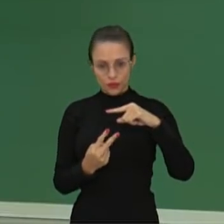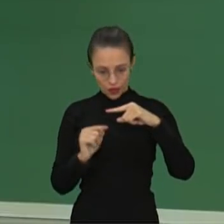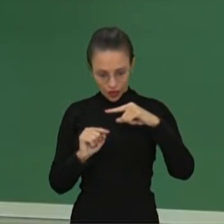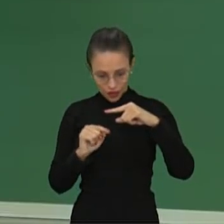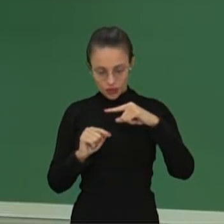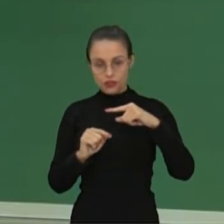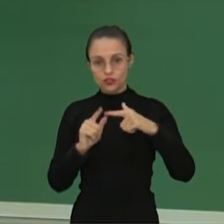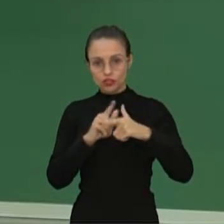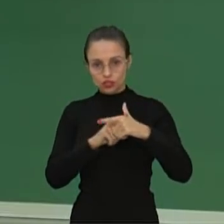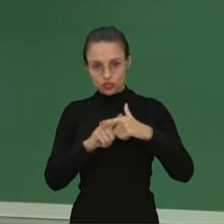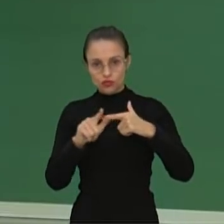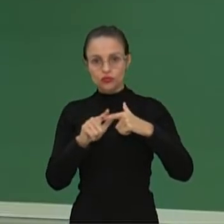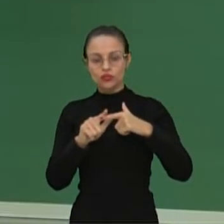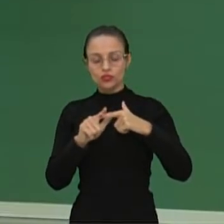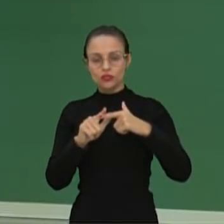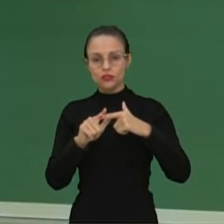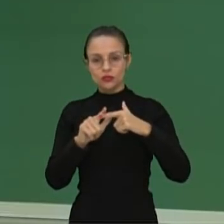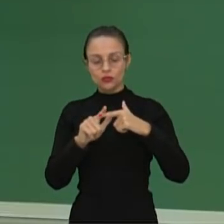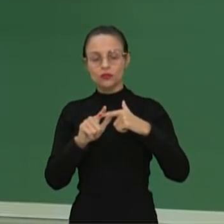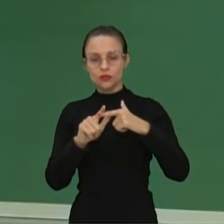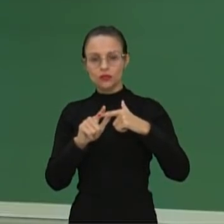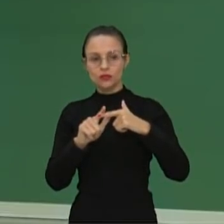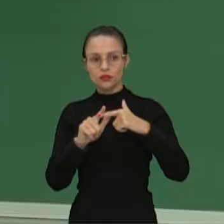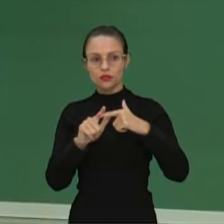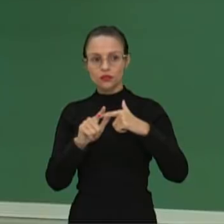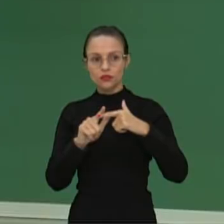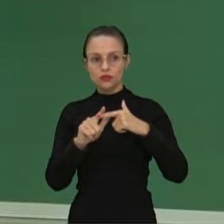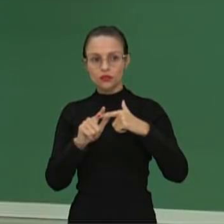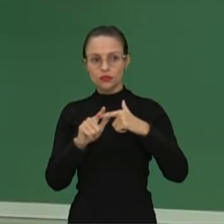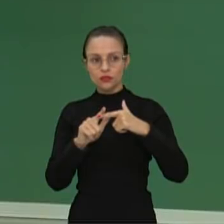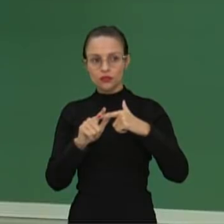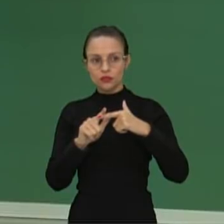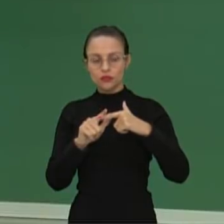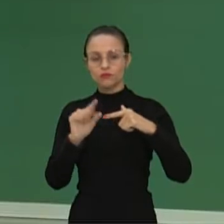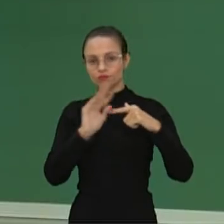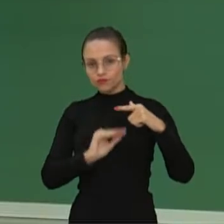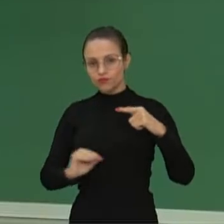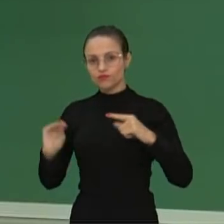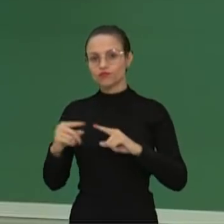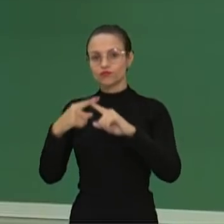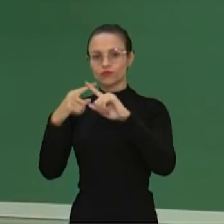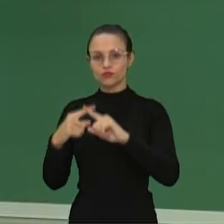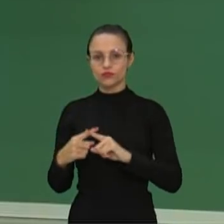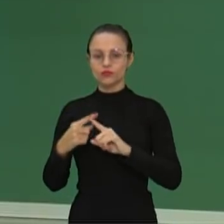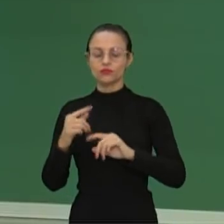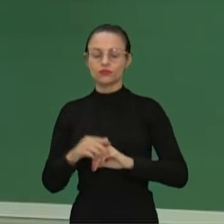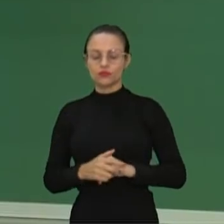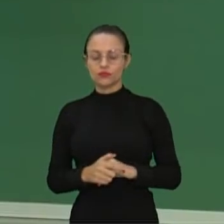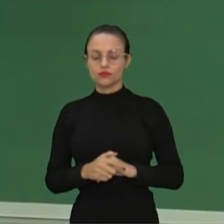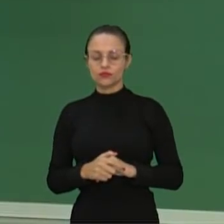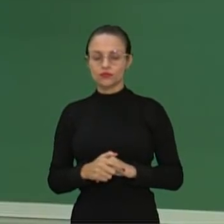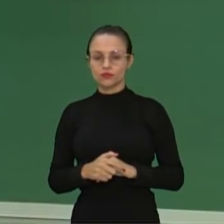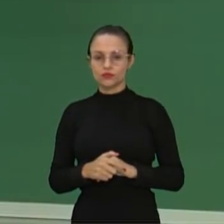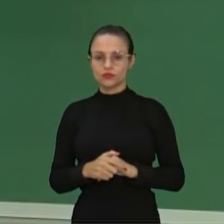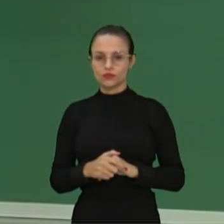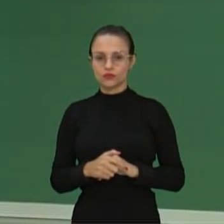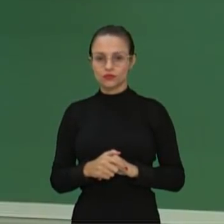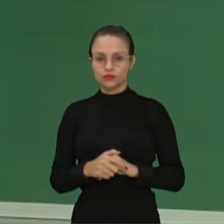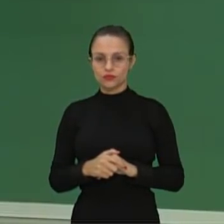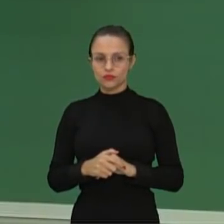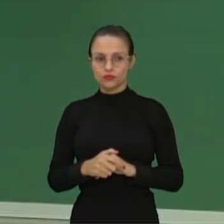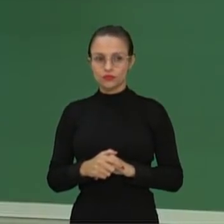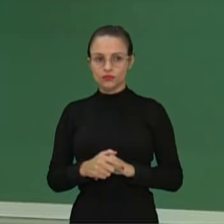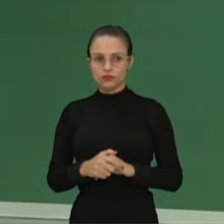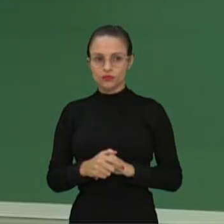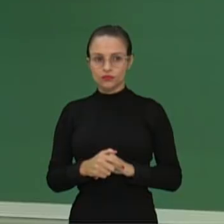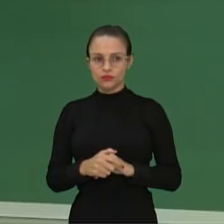dividindo, né? Nós vamos inverter, vamos mudar para o outro lado, né? De operação, a operação inversa da divisão e